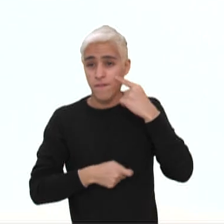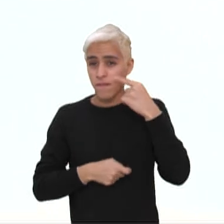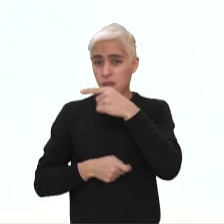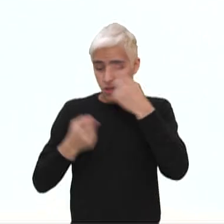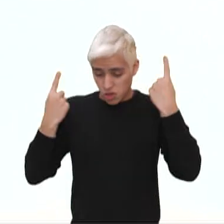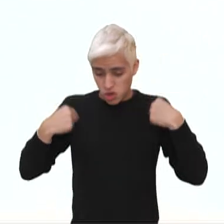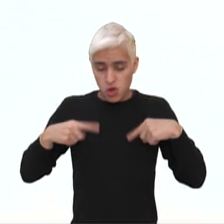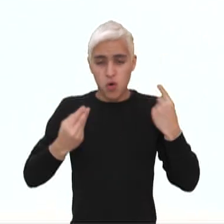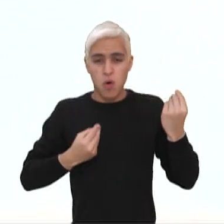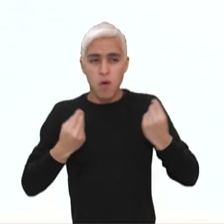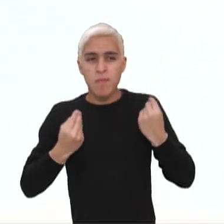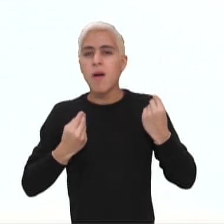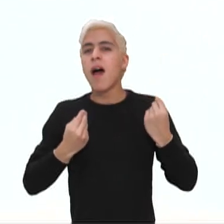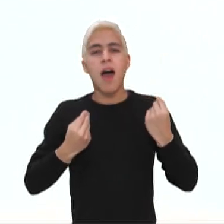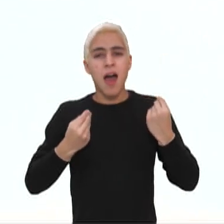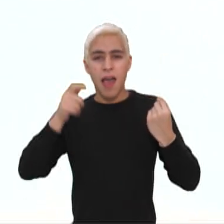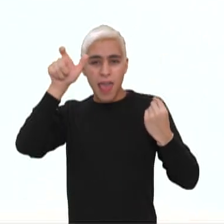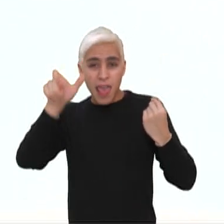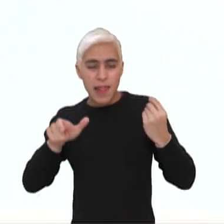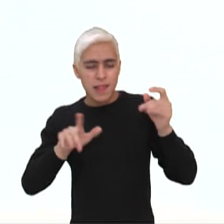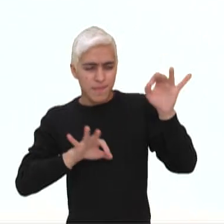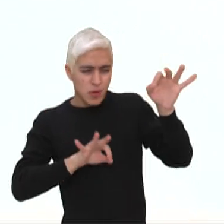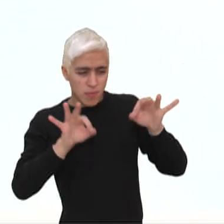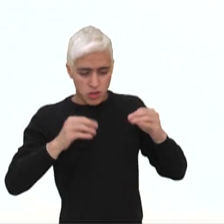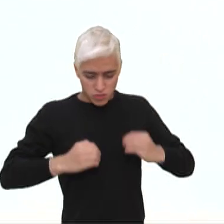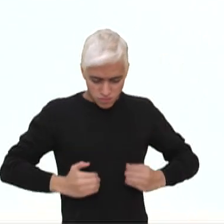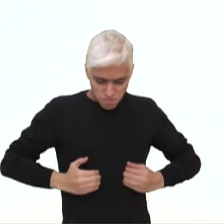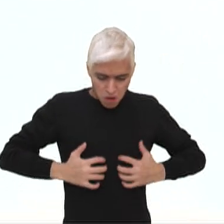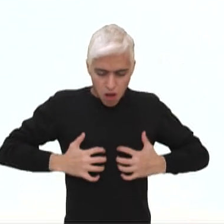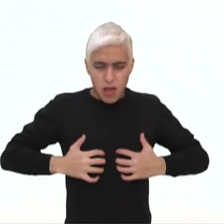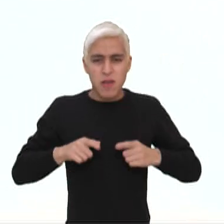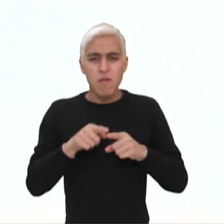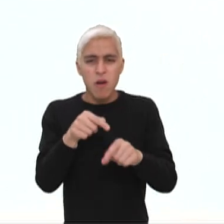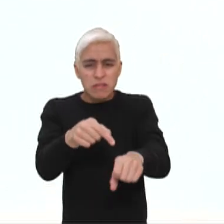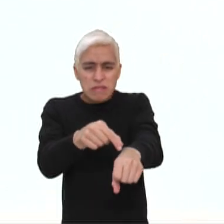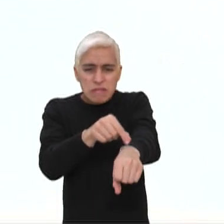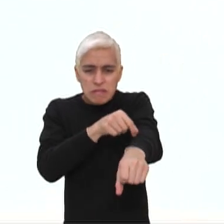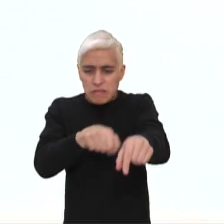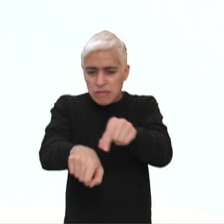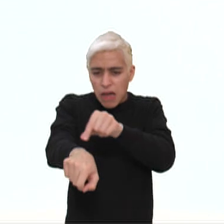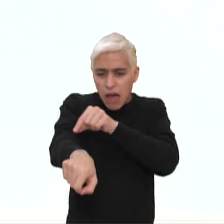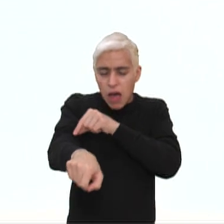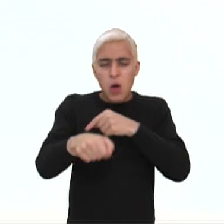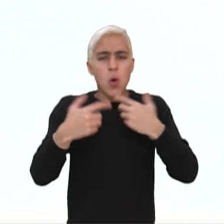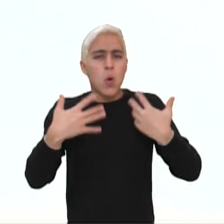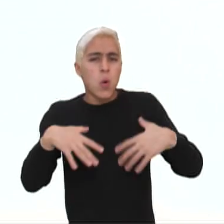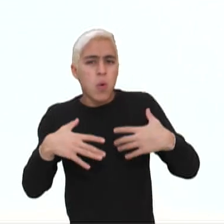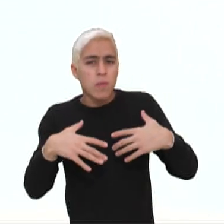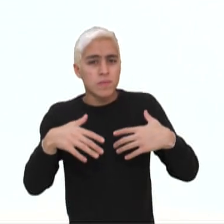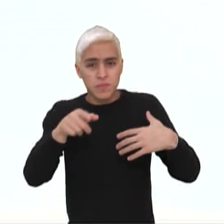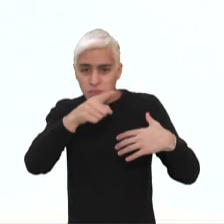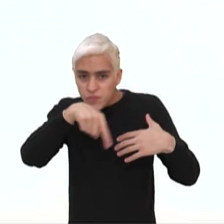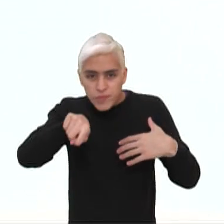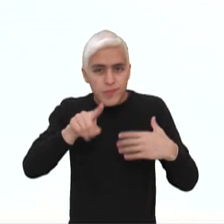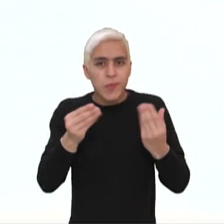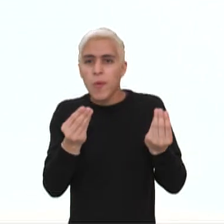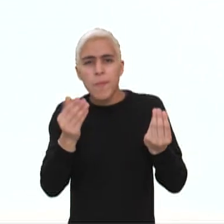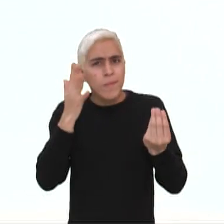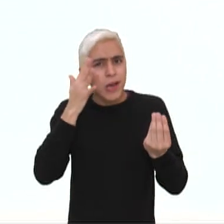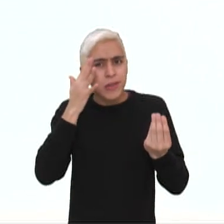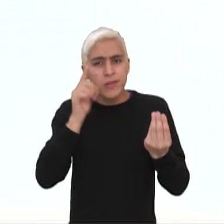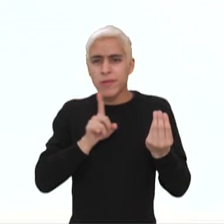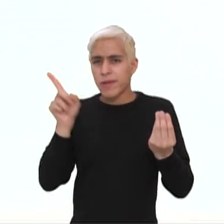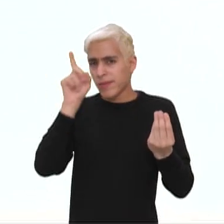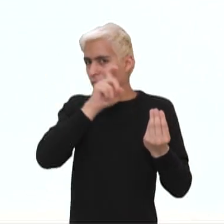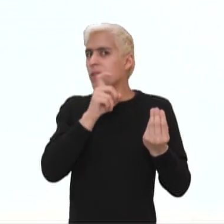está preocupado em retratar as costelas, os músculos ali. Gente, é que eu acho que vocês não fazem ideia do quão